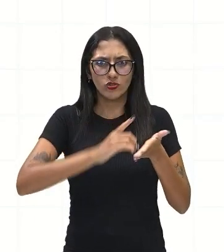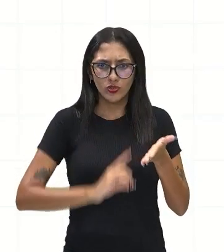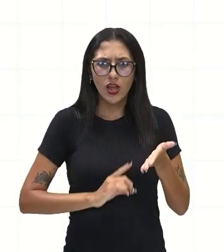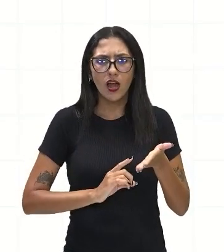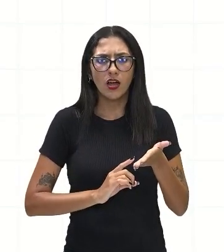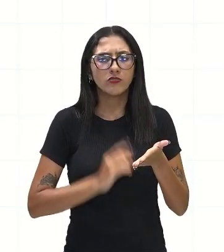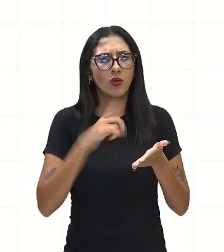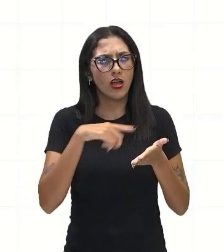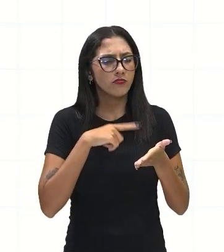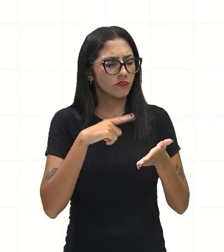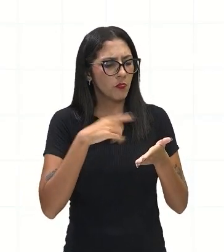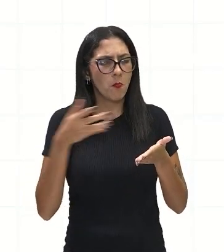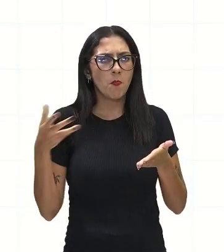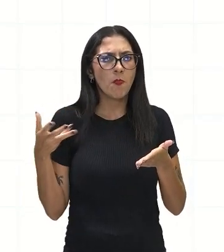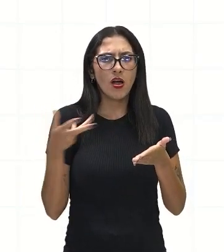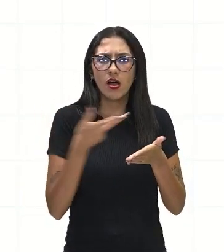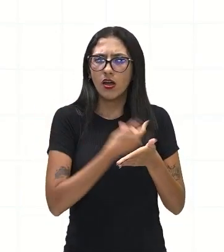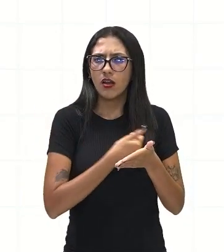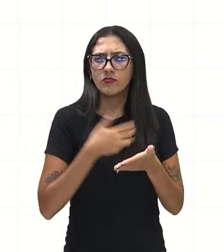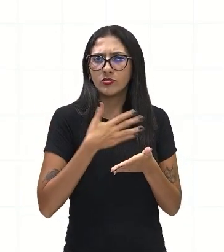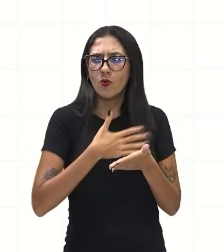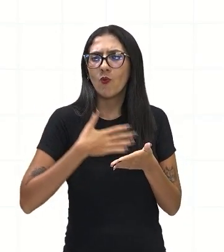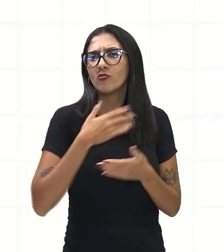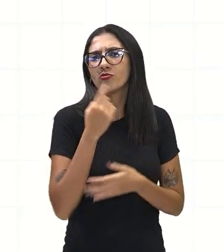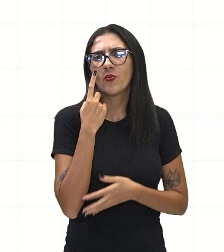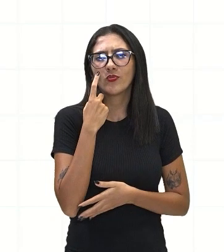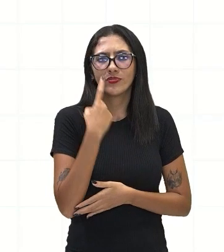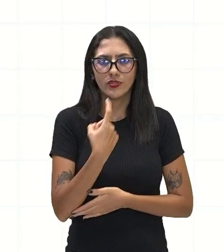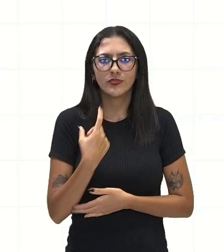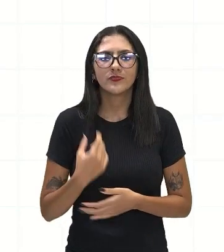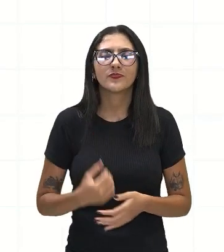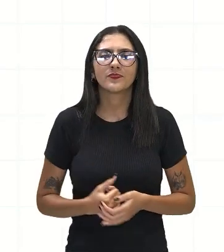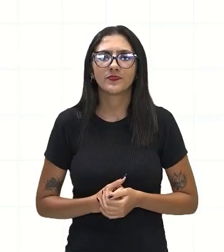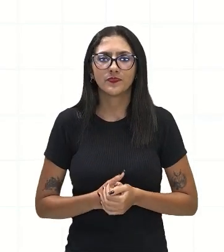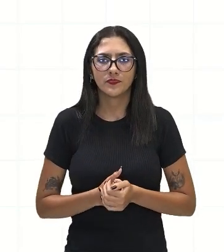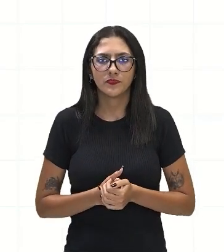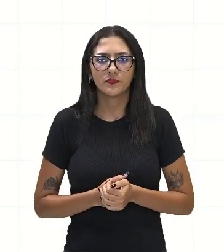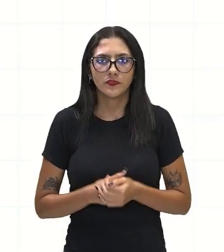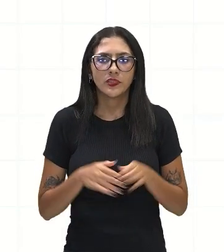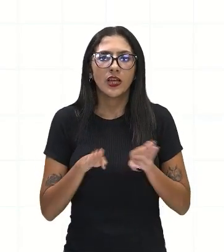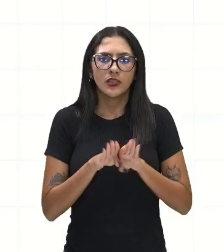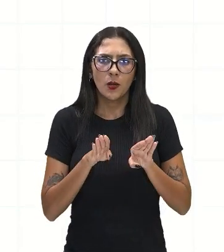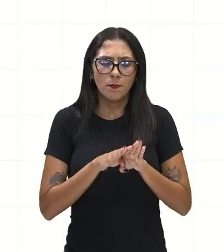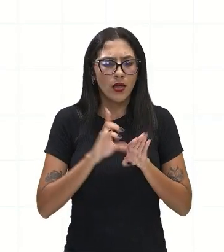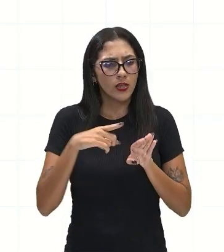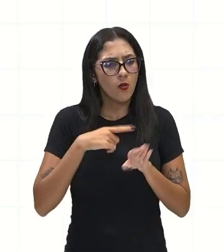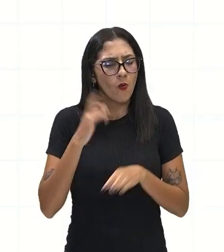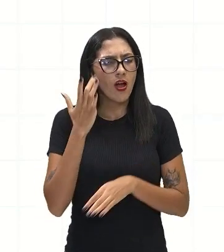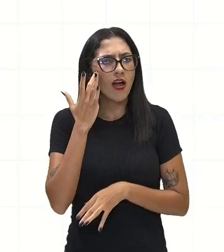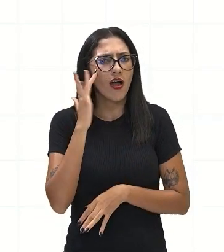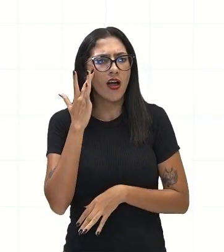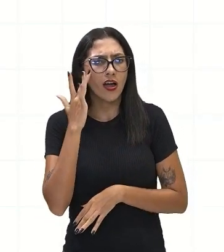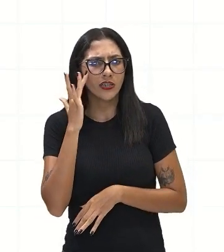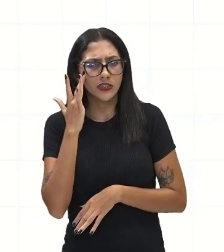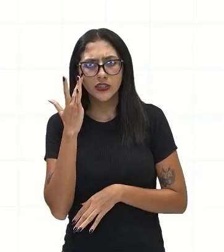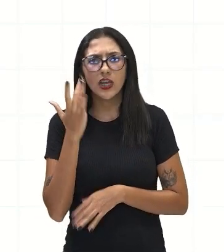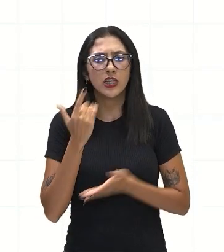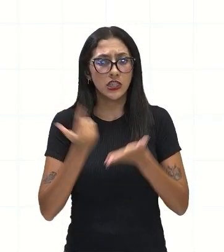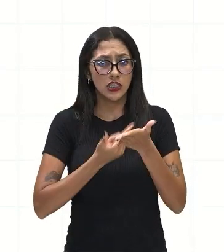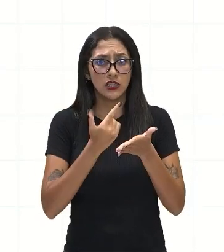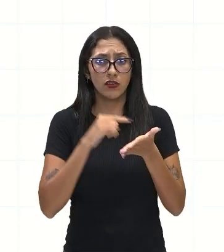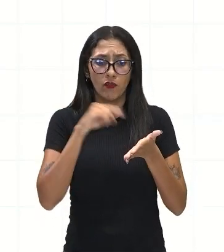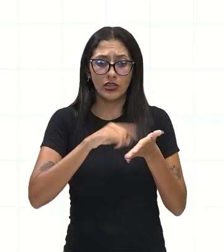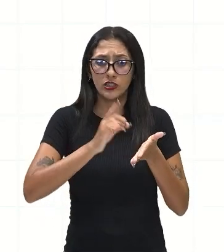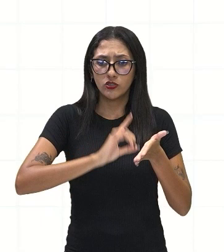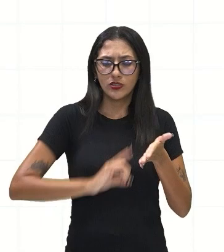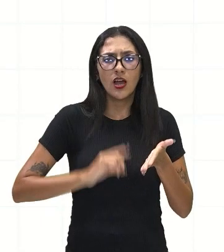mais simples e formidáveis, e também achei que era um livro maravilhoso por muitas razões. Olha aqui,